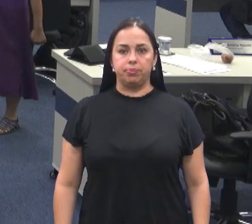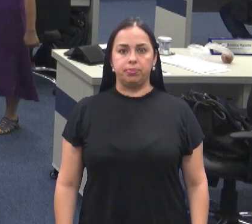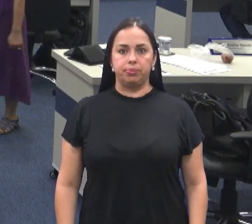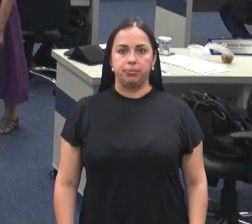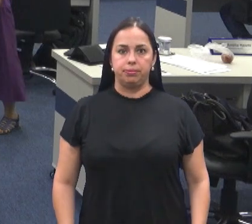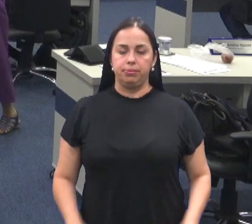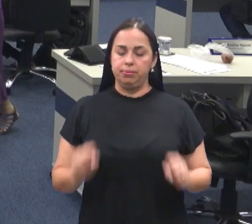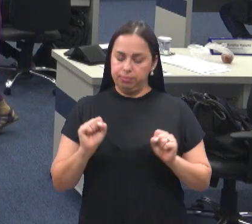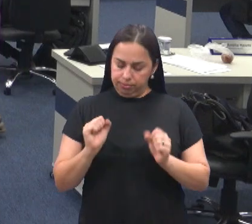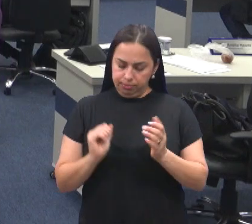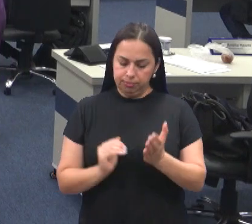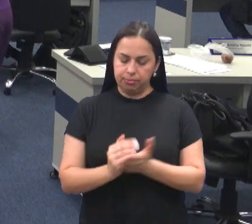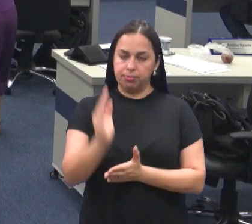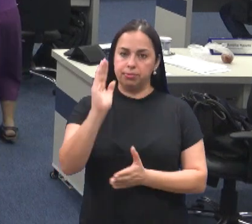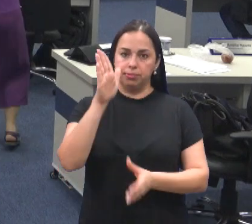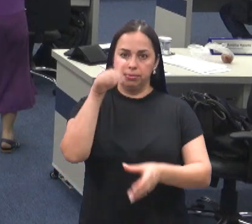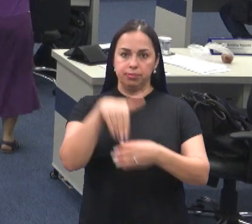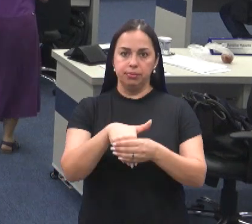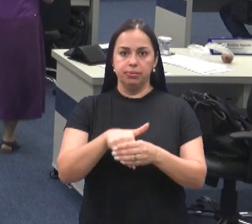Aberta a votação.